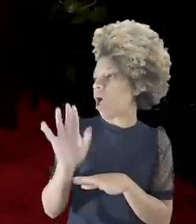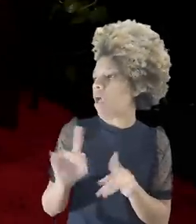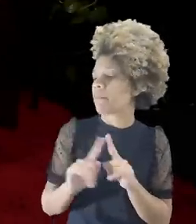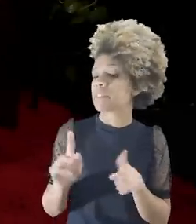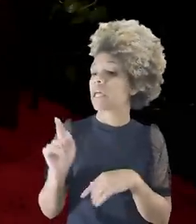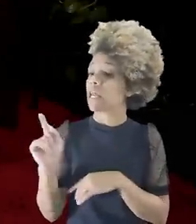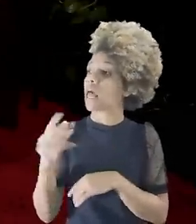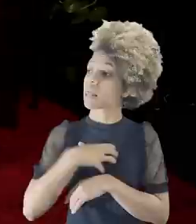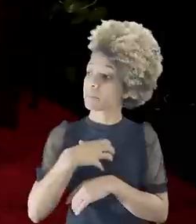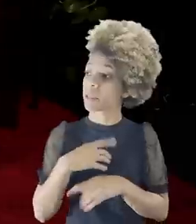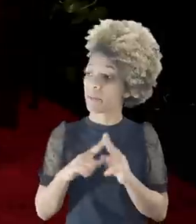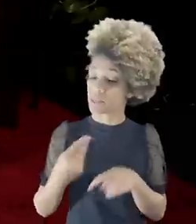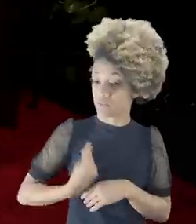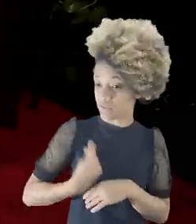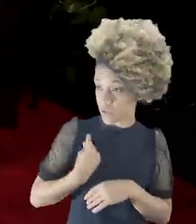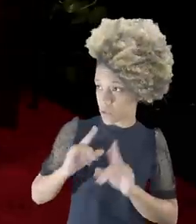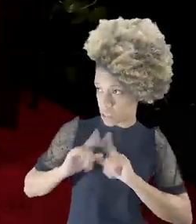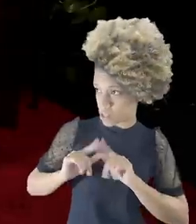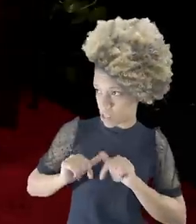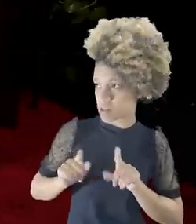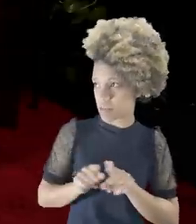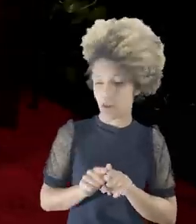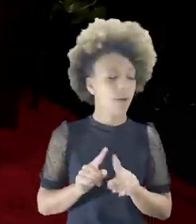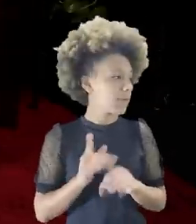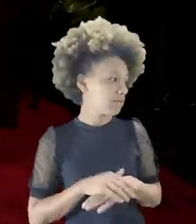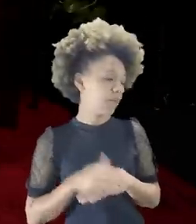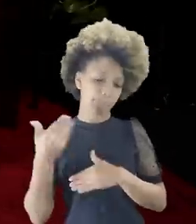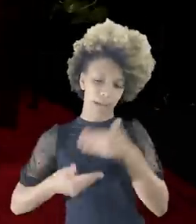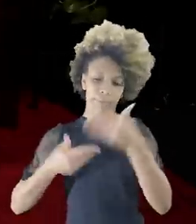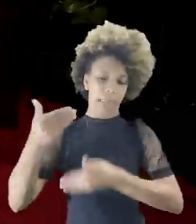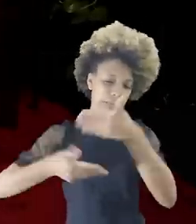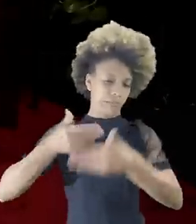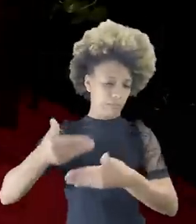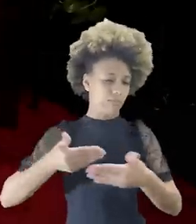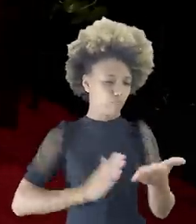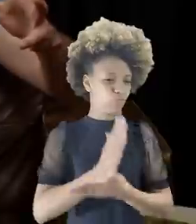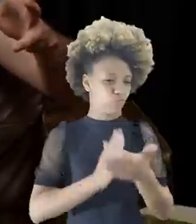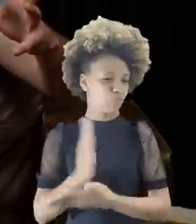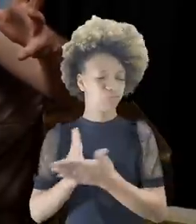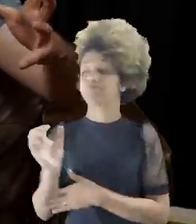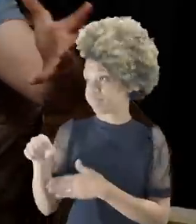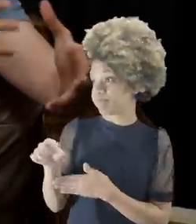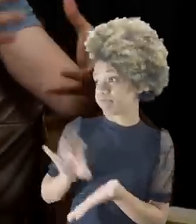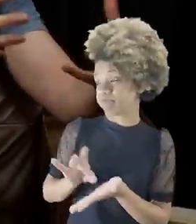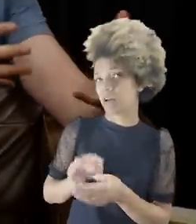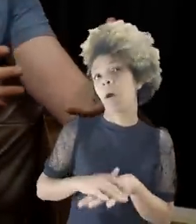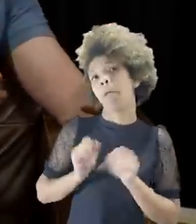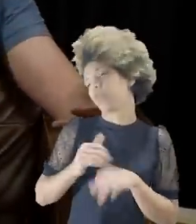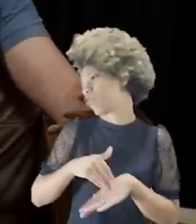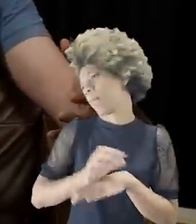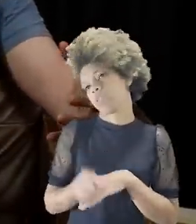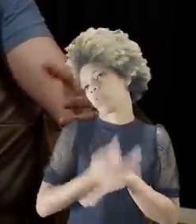como Israel também na época lá dos cara também é baiano mas é obstáculo do obstáculo do obstáculo do obstáculo Então mas aí assim poderia ter